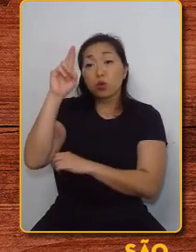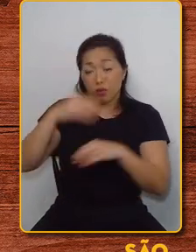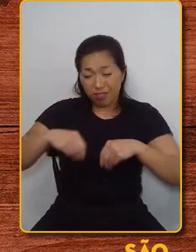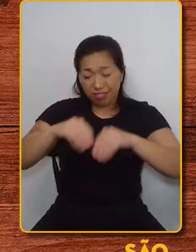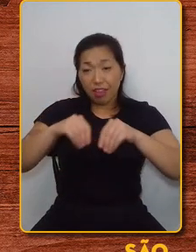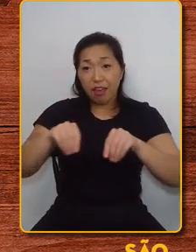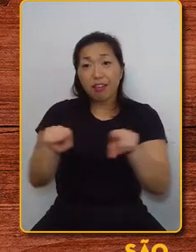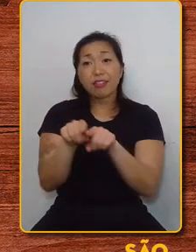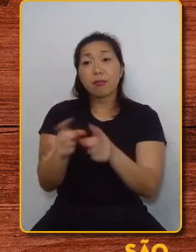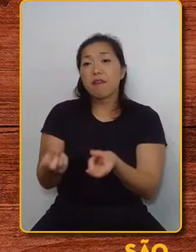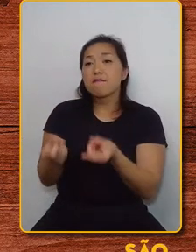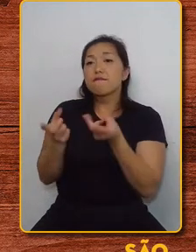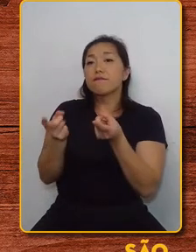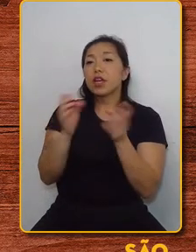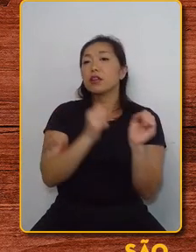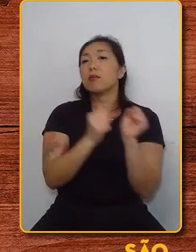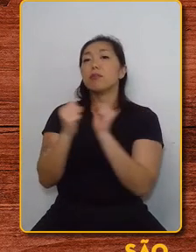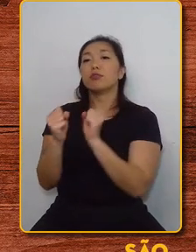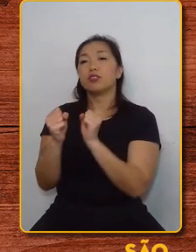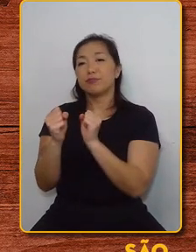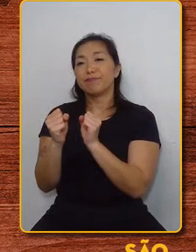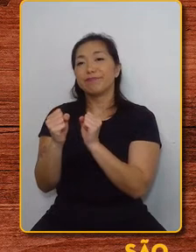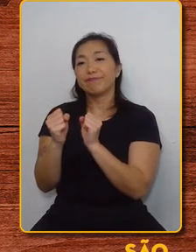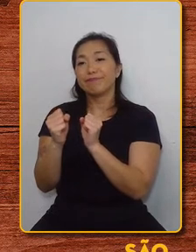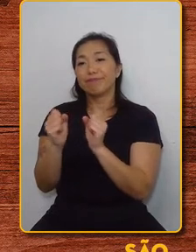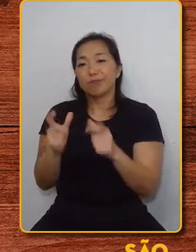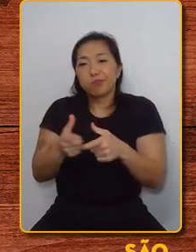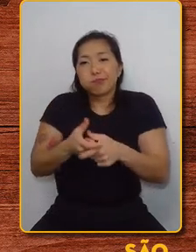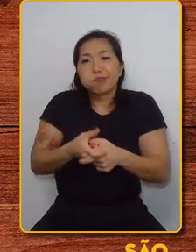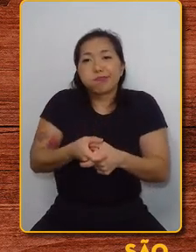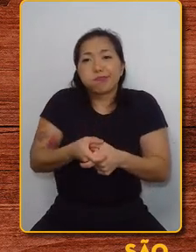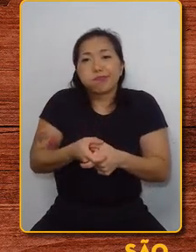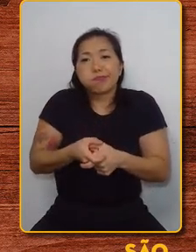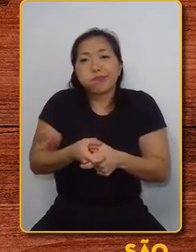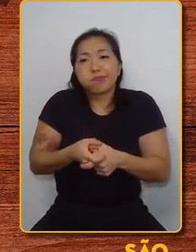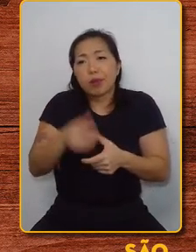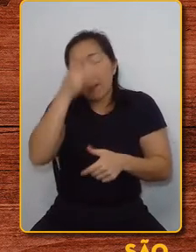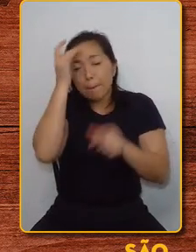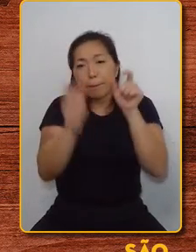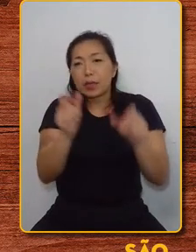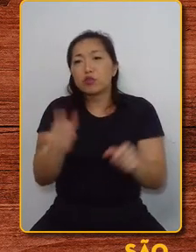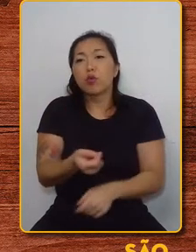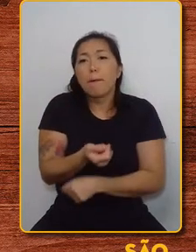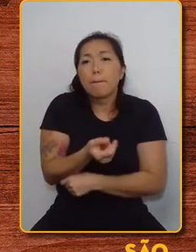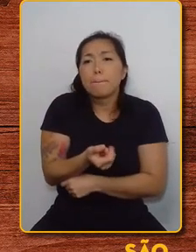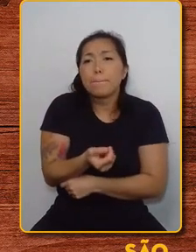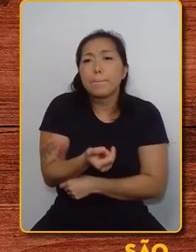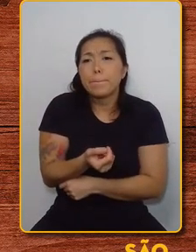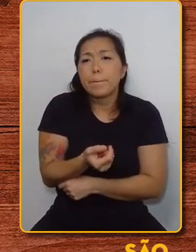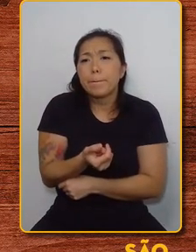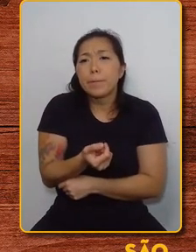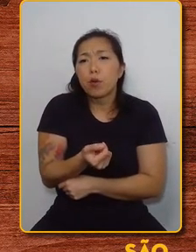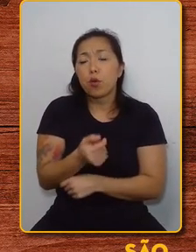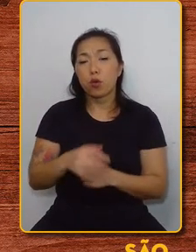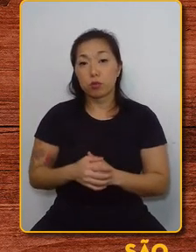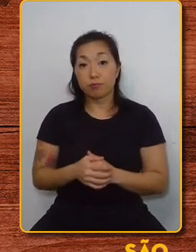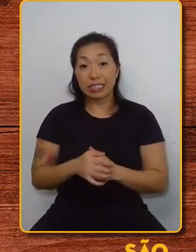ter uma concentração maior ainda de renda e terra, esse é o modelo para